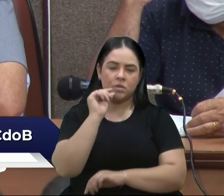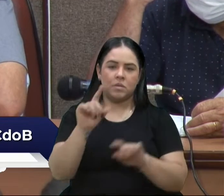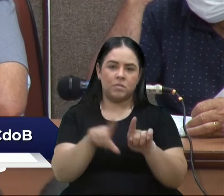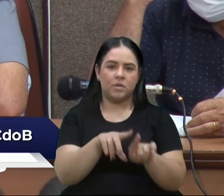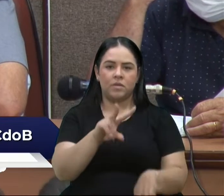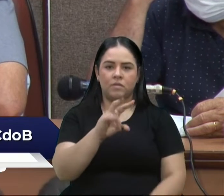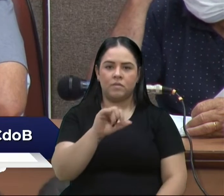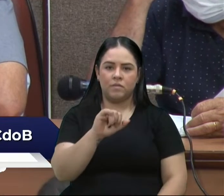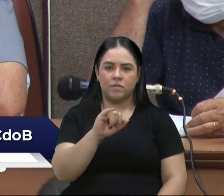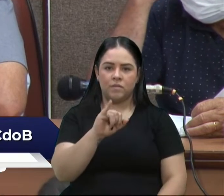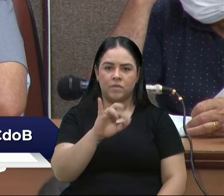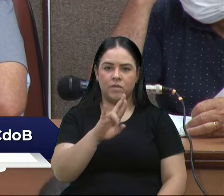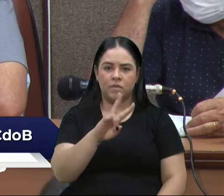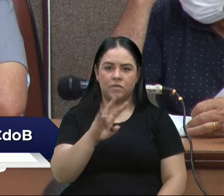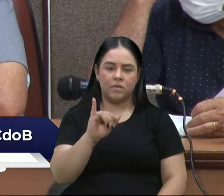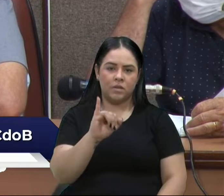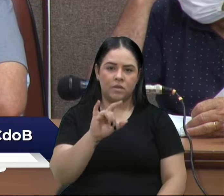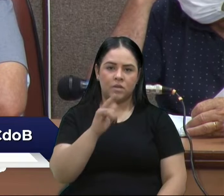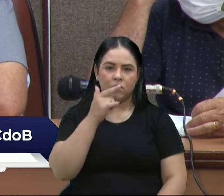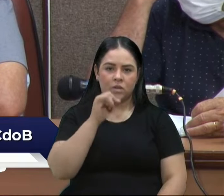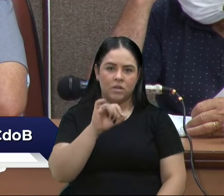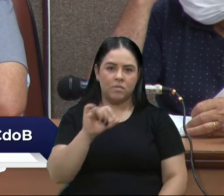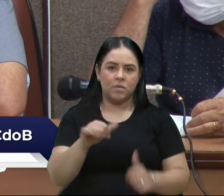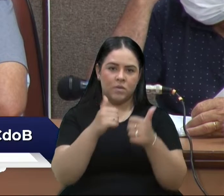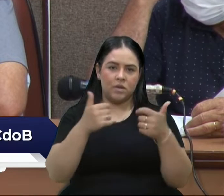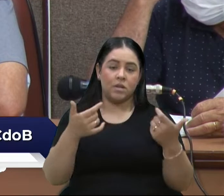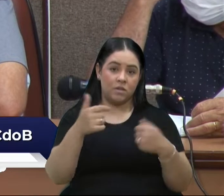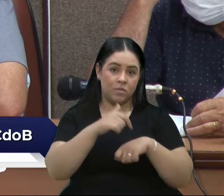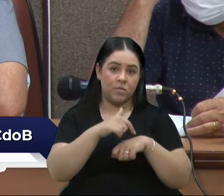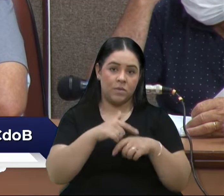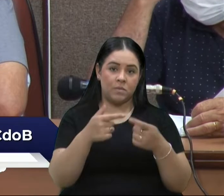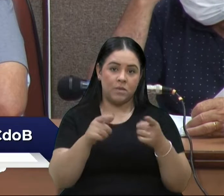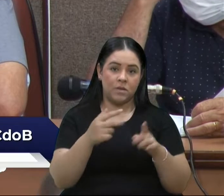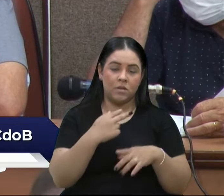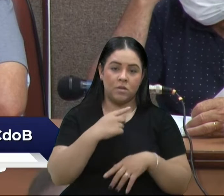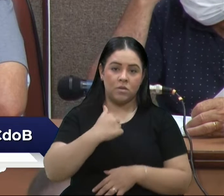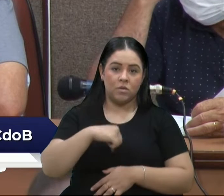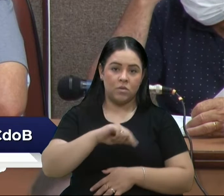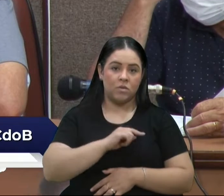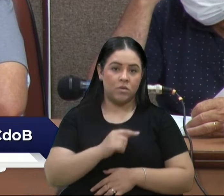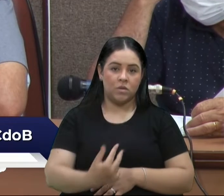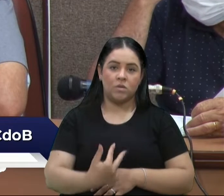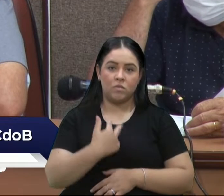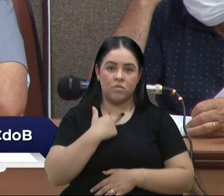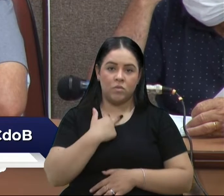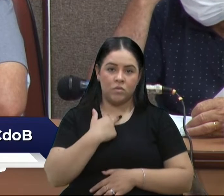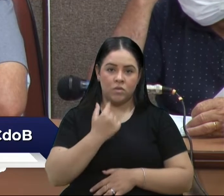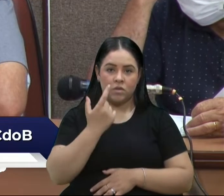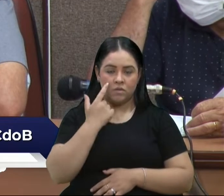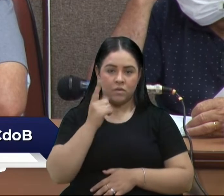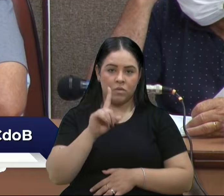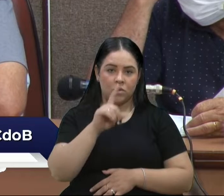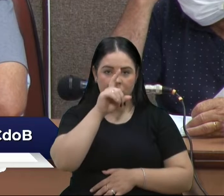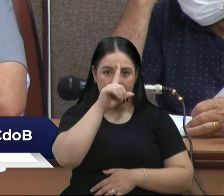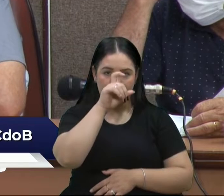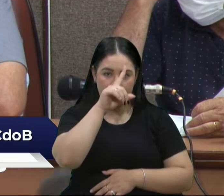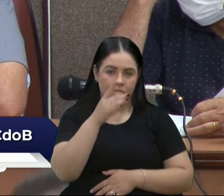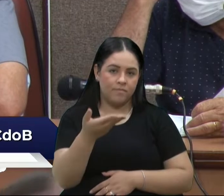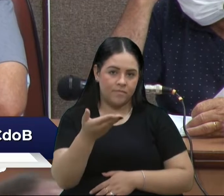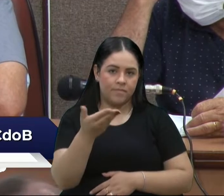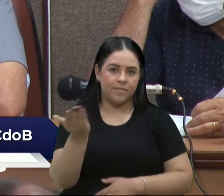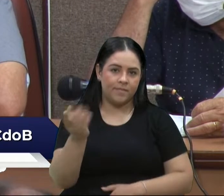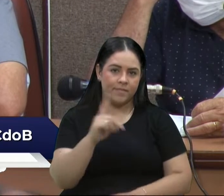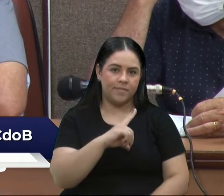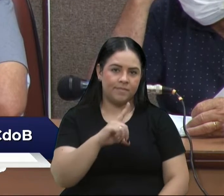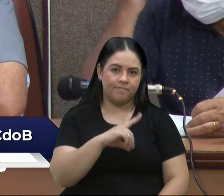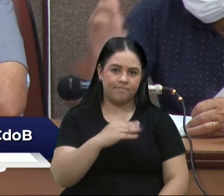seria um escape nesse momento, né? Mas não podemos jogar o Hospital Centenário